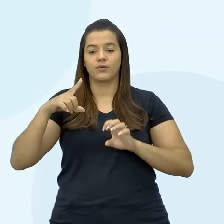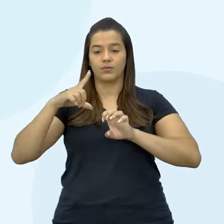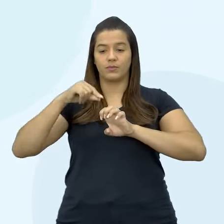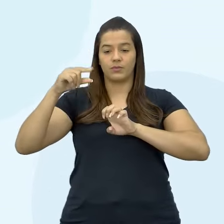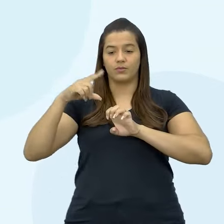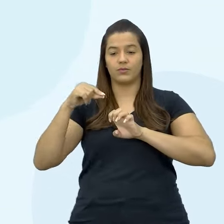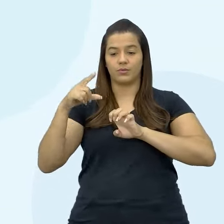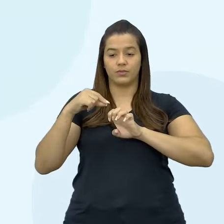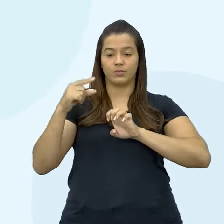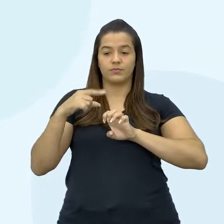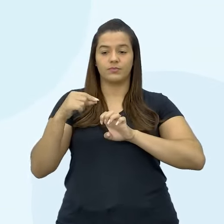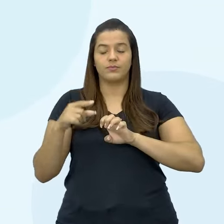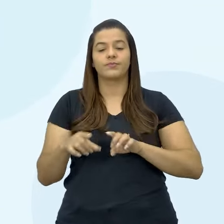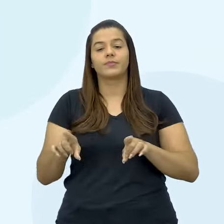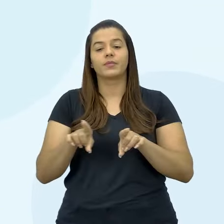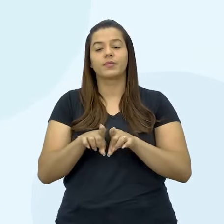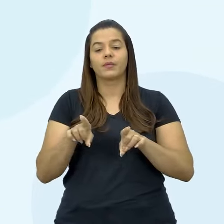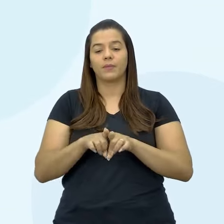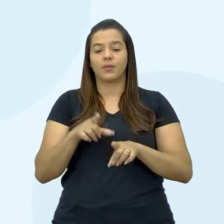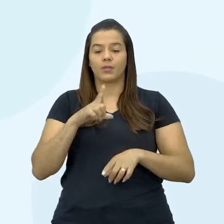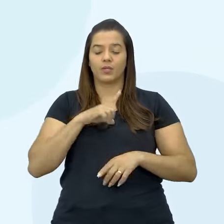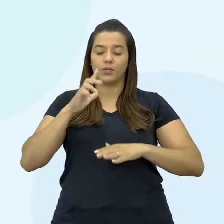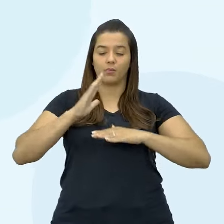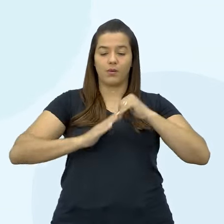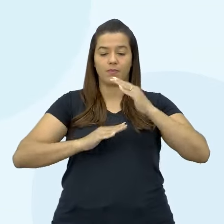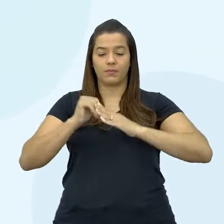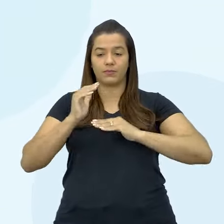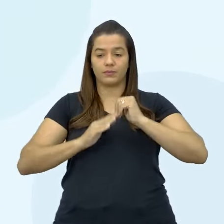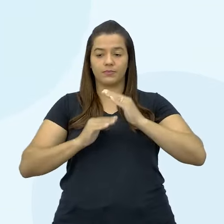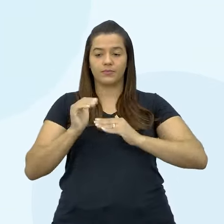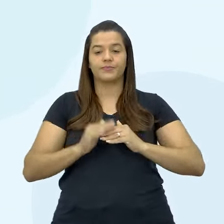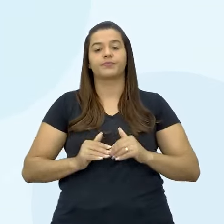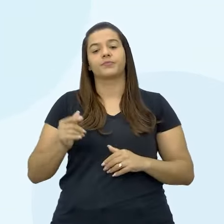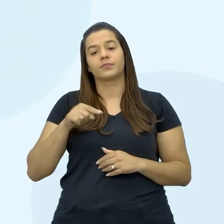empreendedorismo, né? E uma habilidade aí que